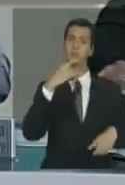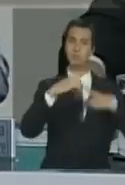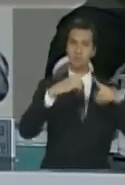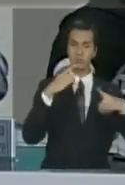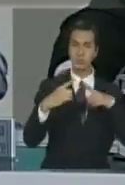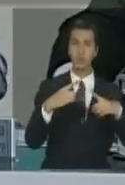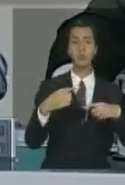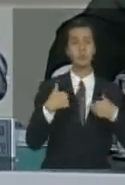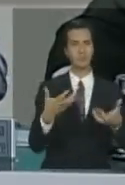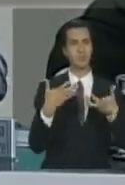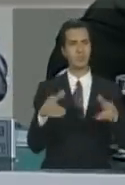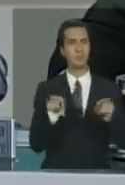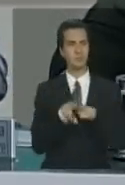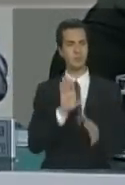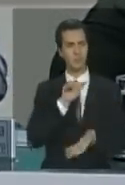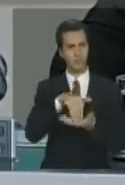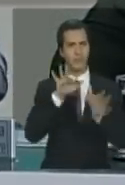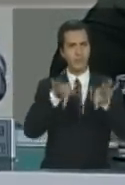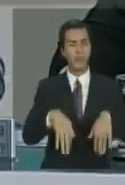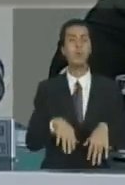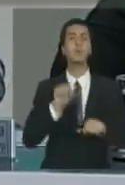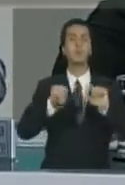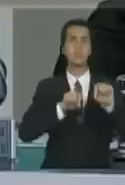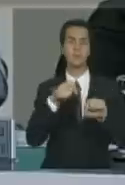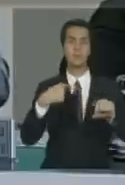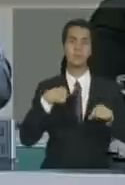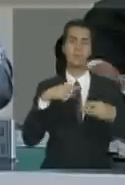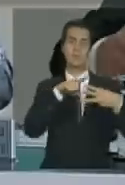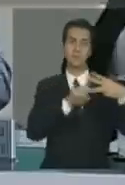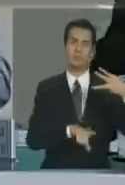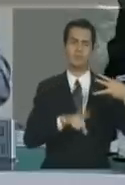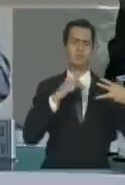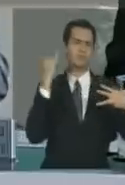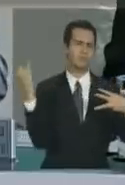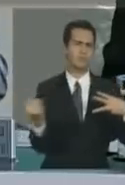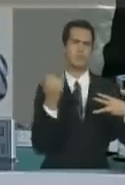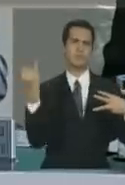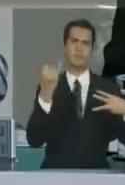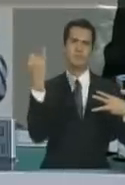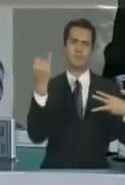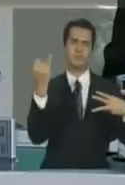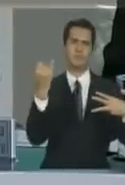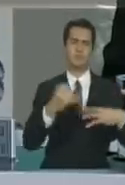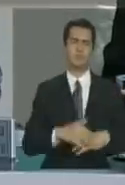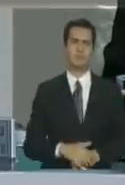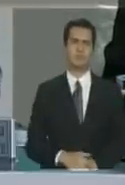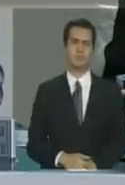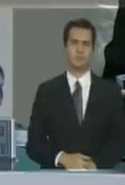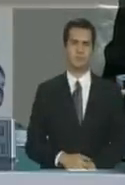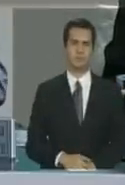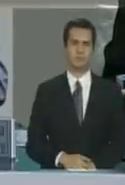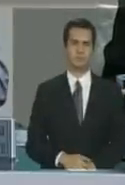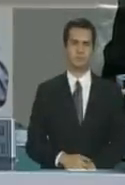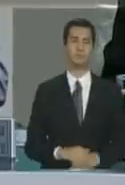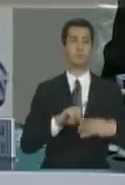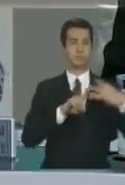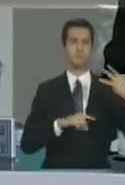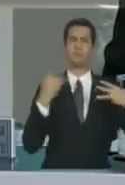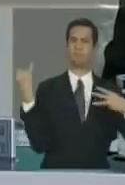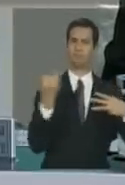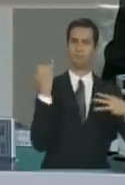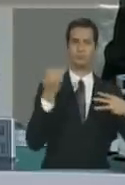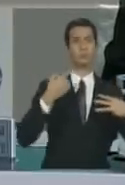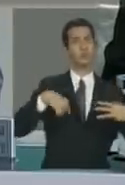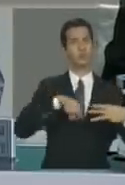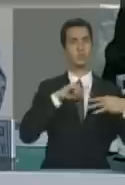três aspectos que, na verdade, determinam essa visão inovadora